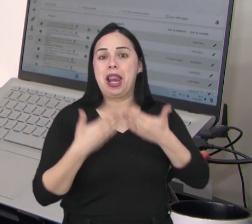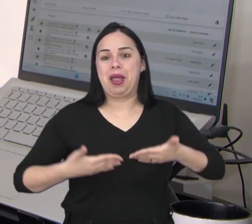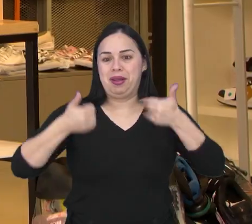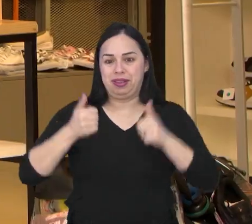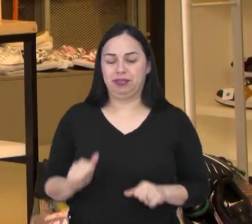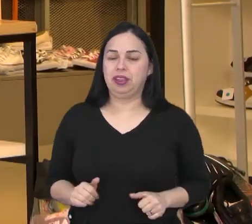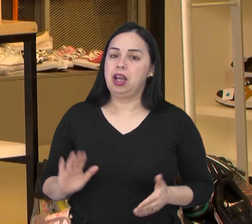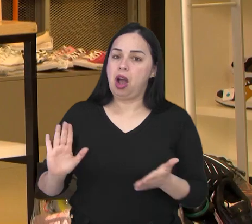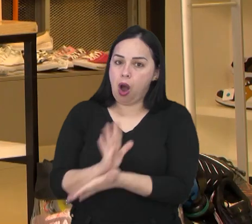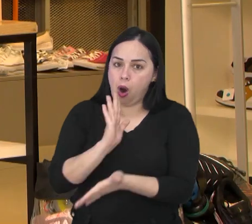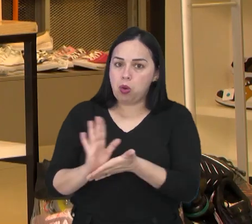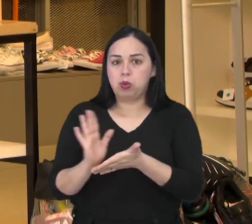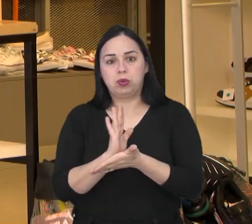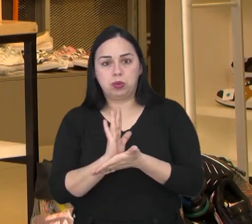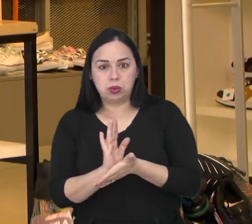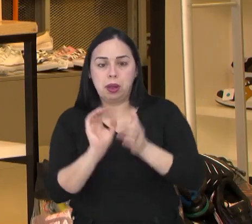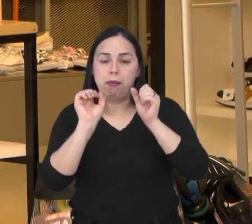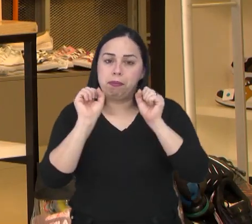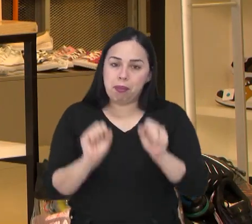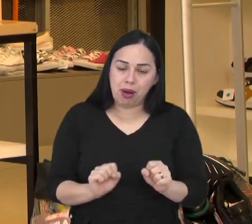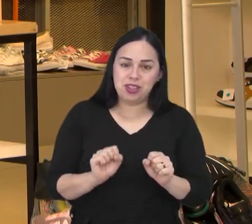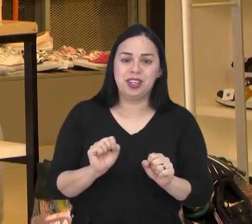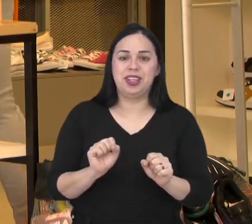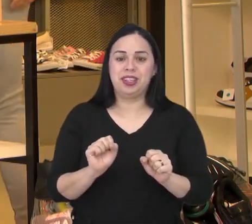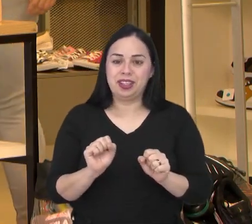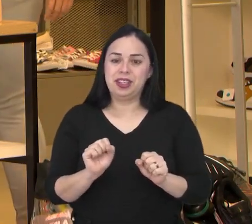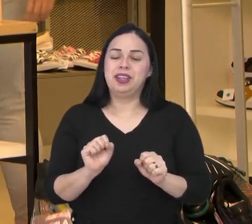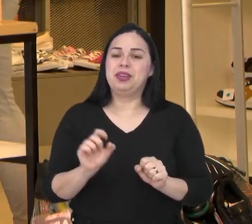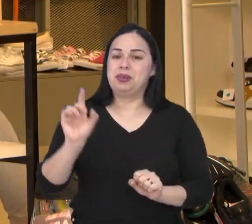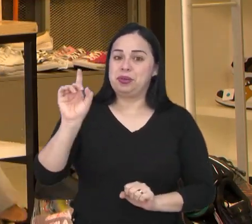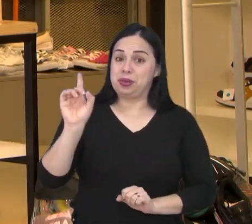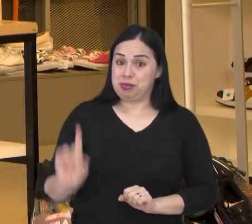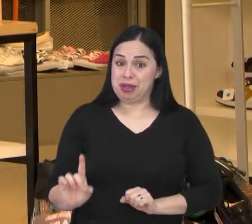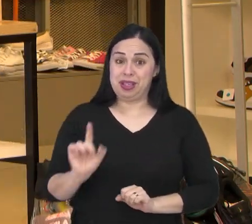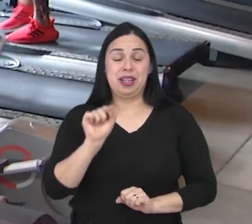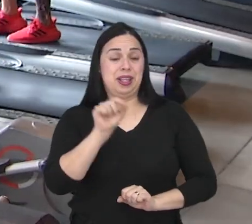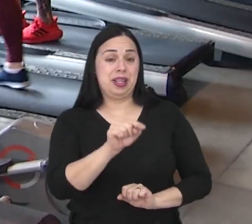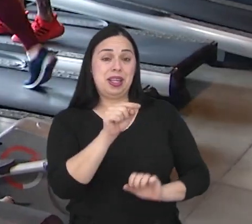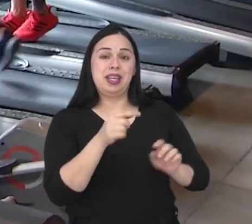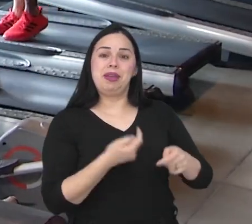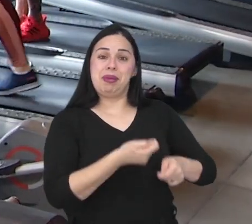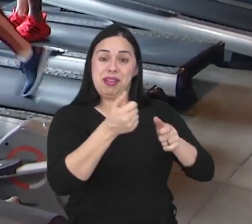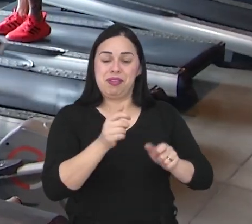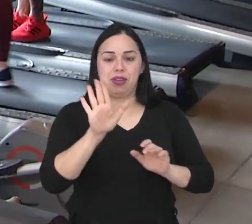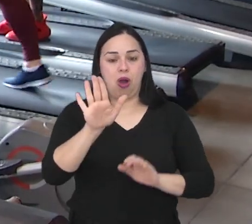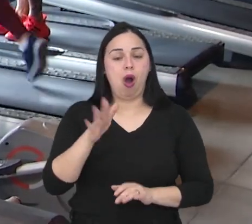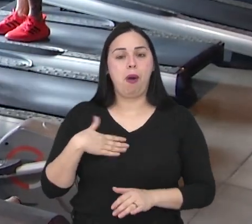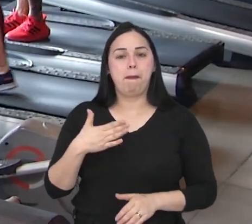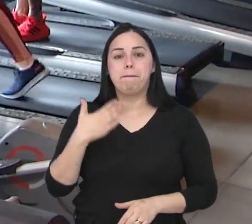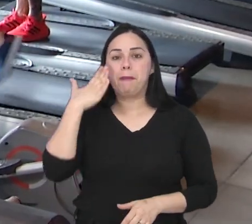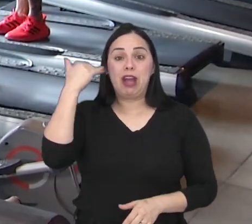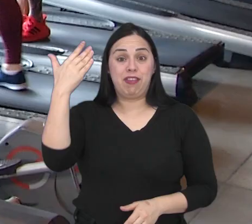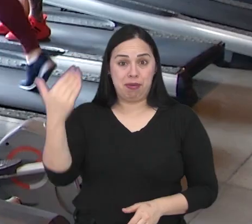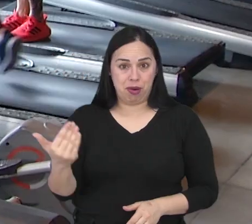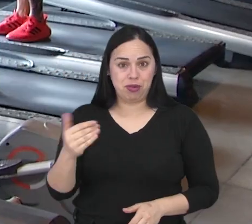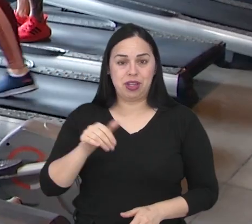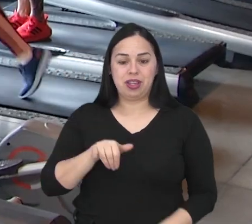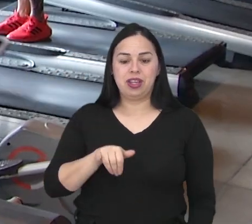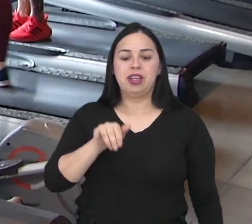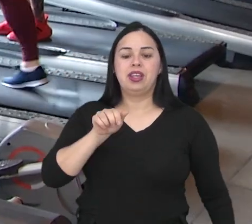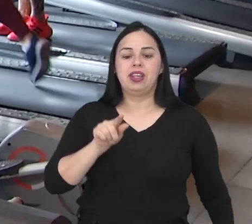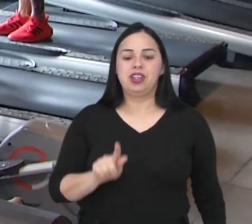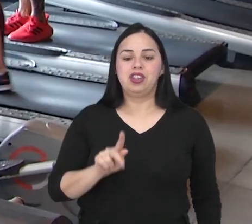trabalhar melhor. Em algumas ocasiões é possível juntar o útil ao agradável. Um benefício que ganhou mais popularidade